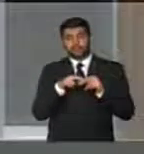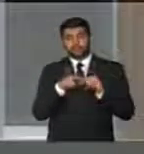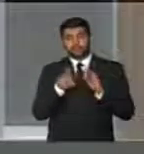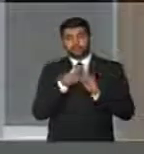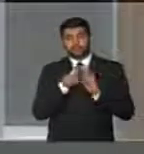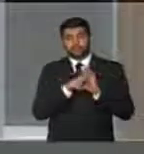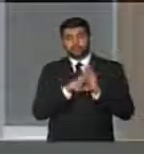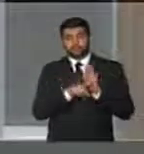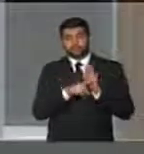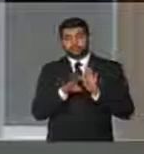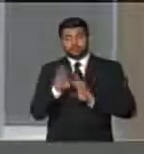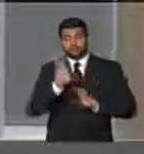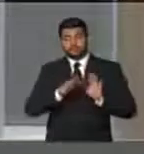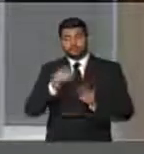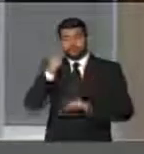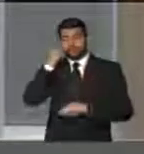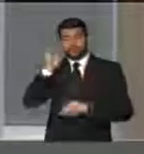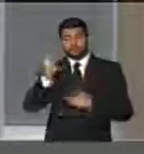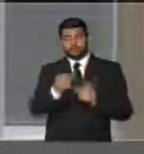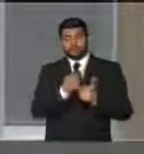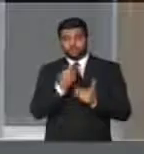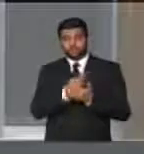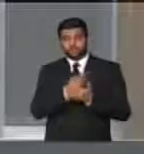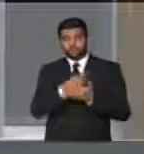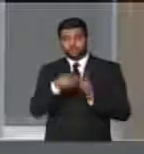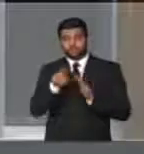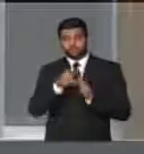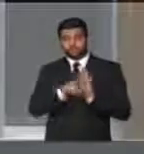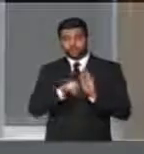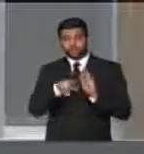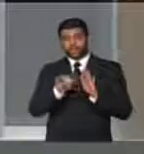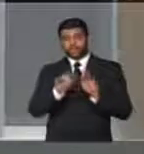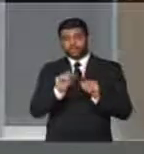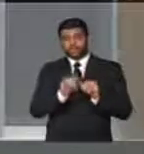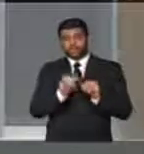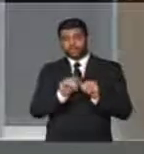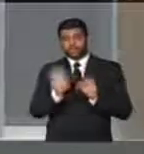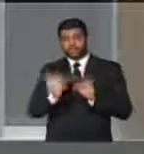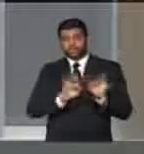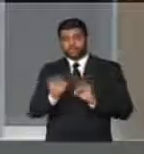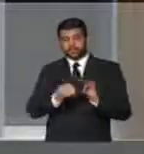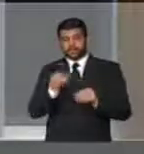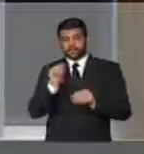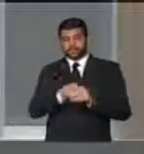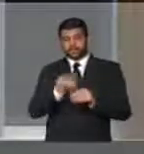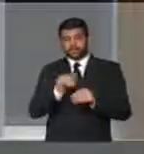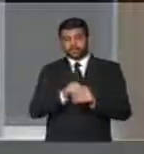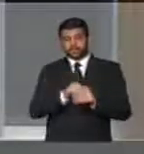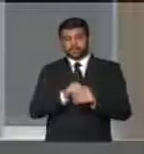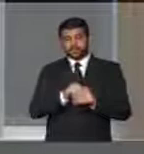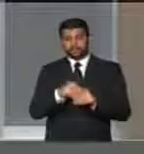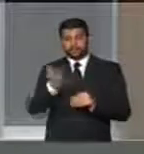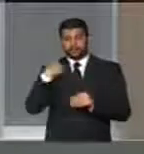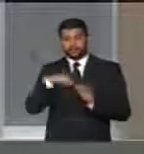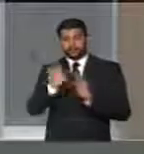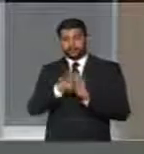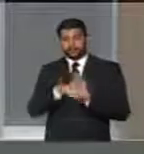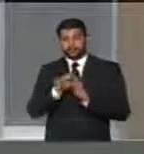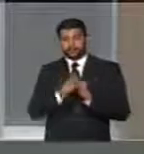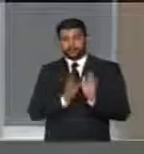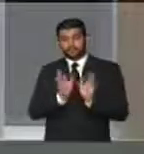de precaução, quando, na verdade, o Código de Mineração, que estava sendo planejado para ser votado, era um código